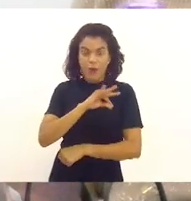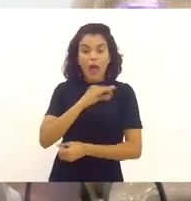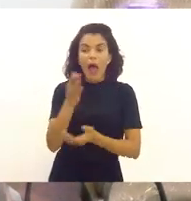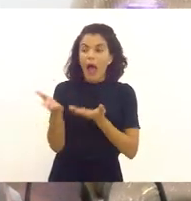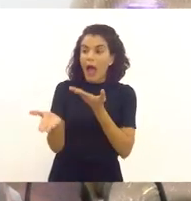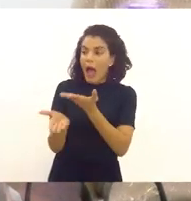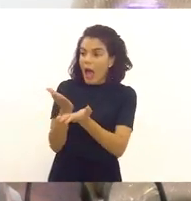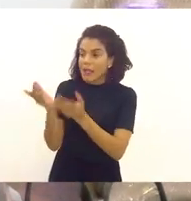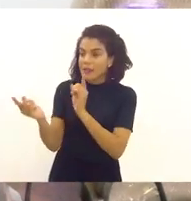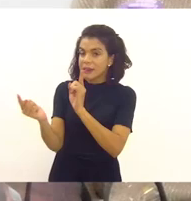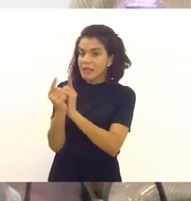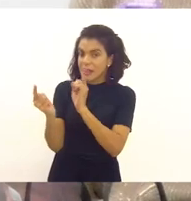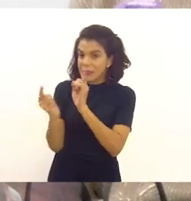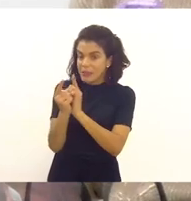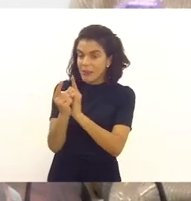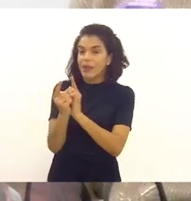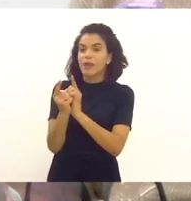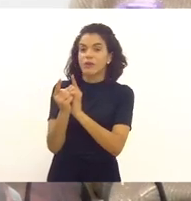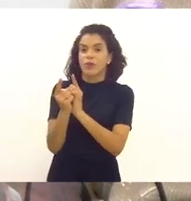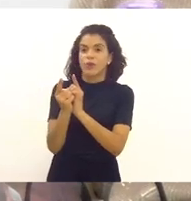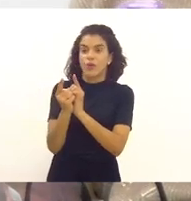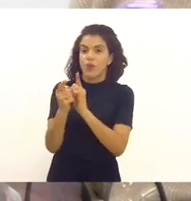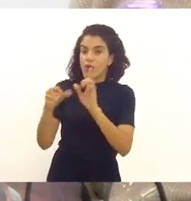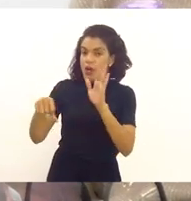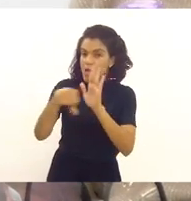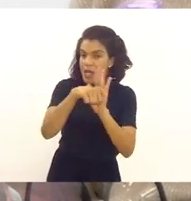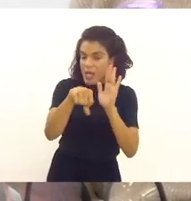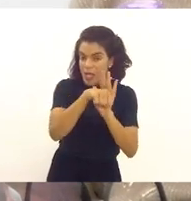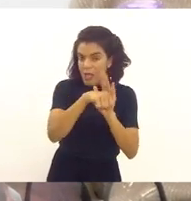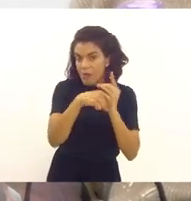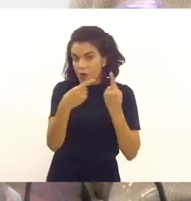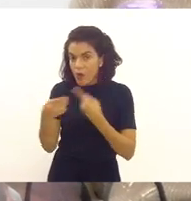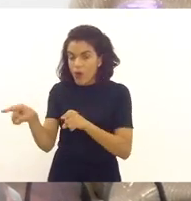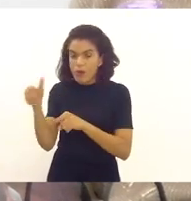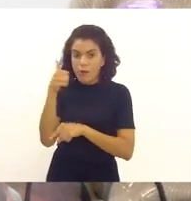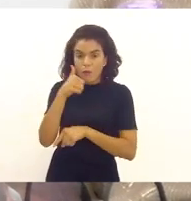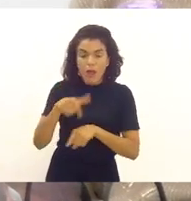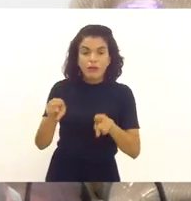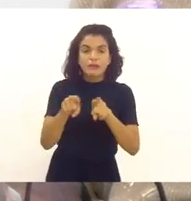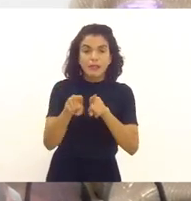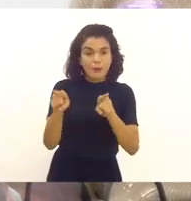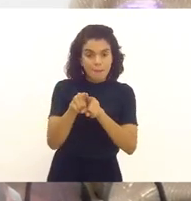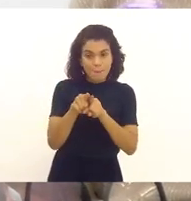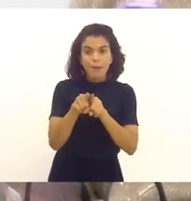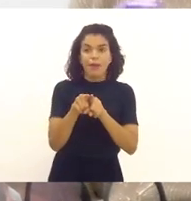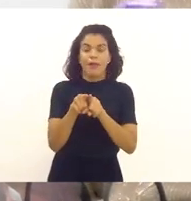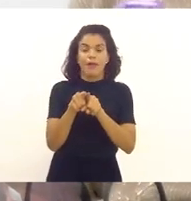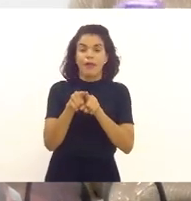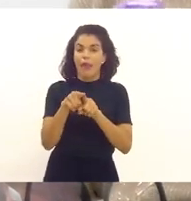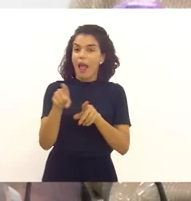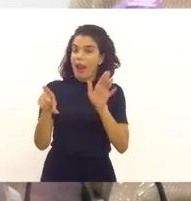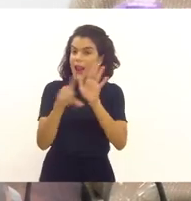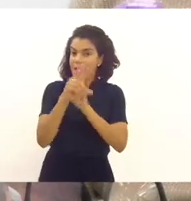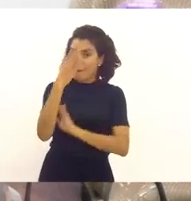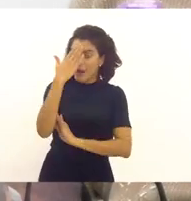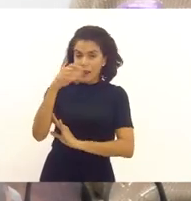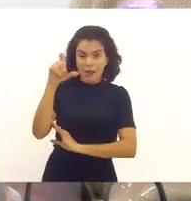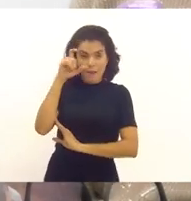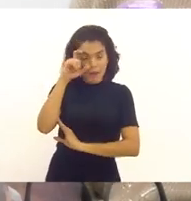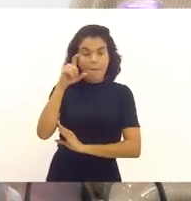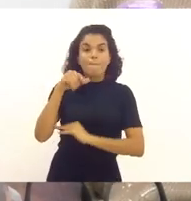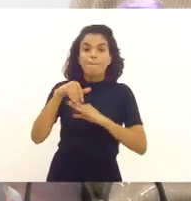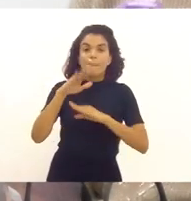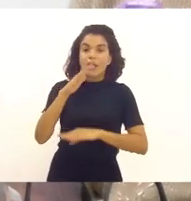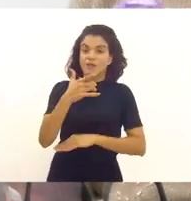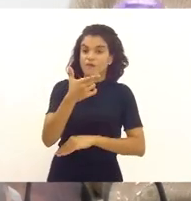crimes contra mulher e Lei Maria da Penha com toda a legislação protocolos com uma carga horária de mais de 20 horas aula